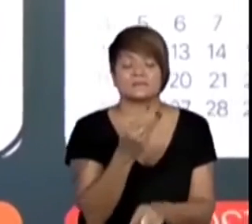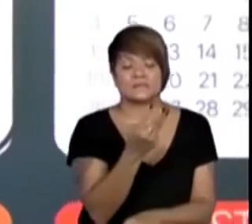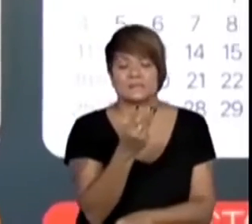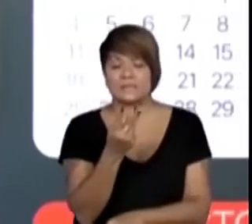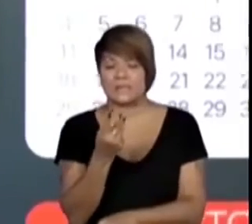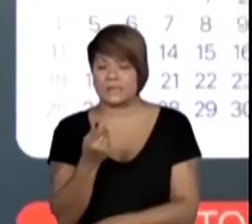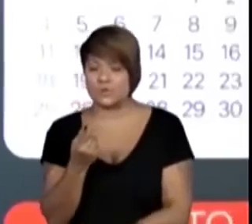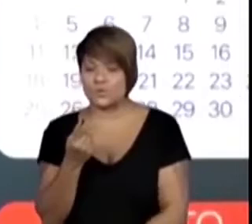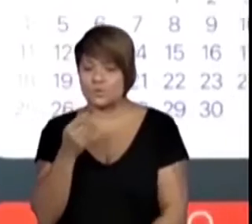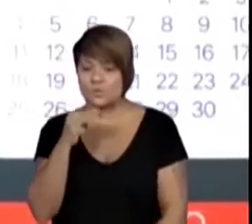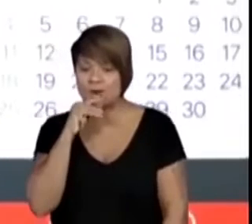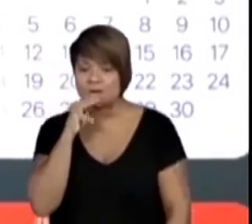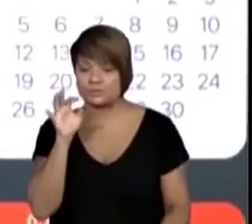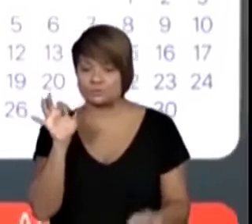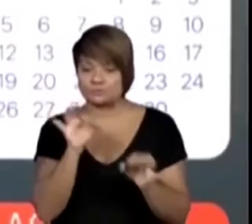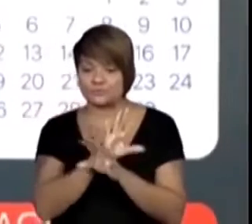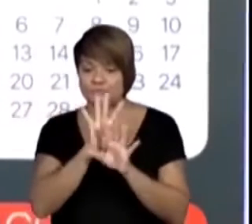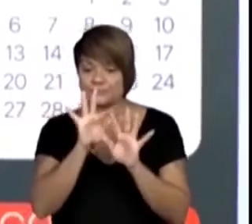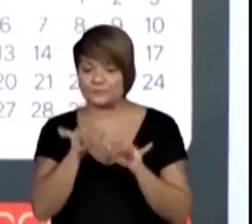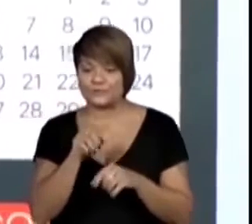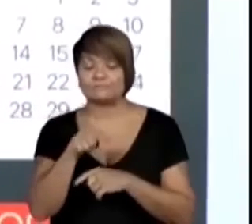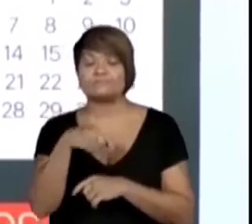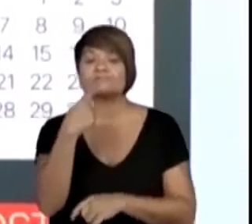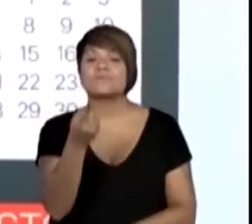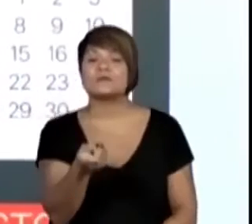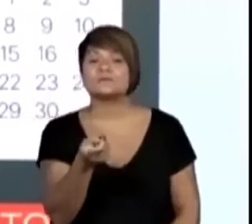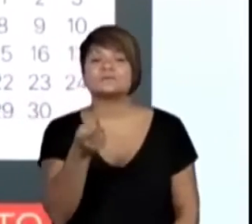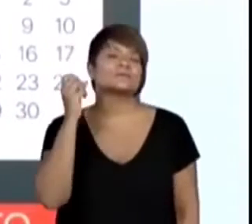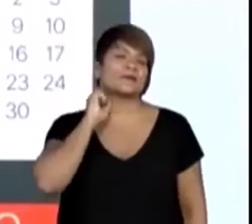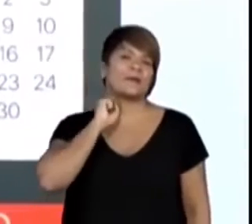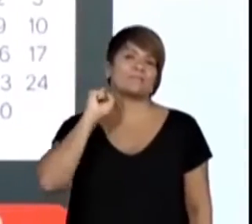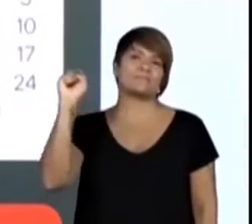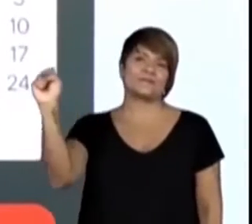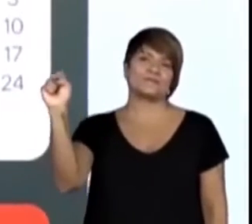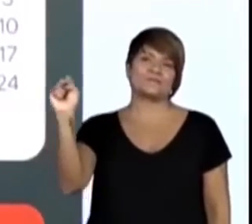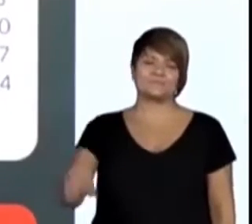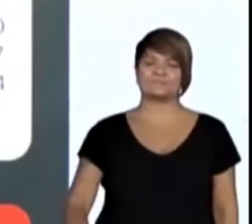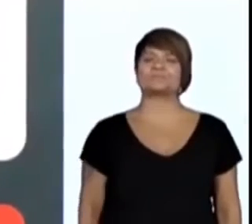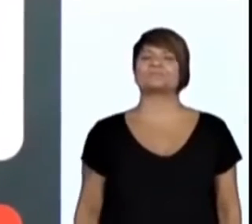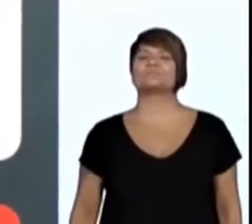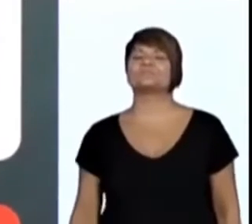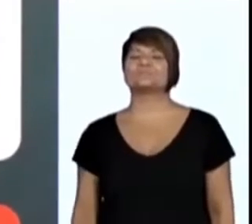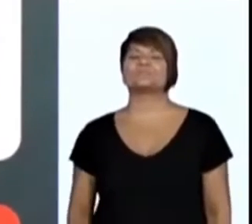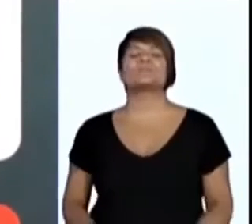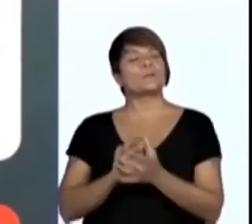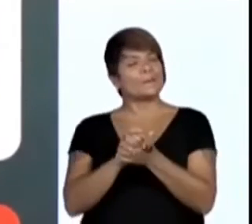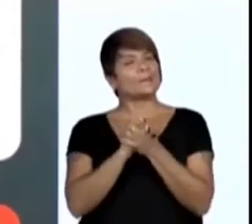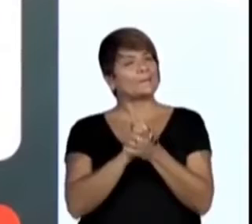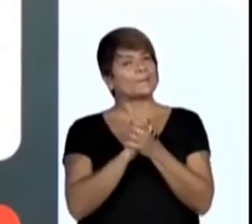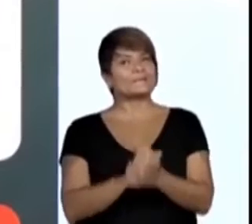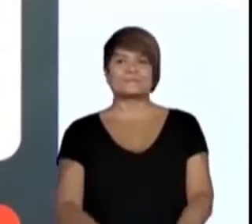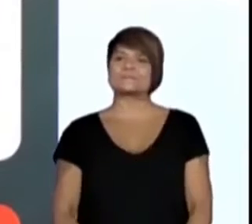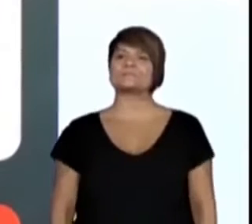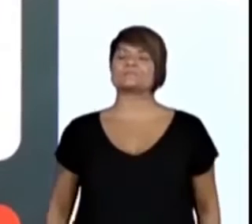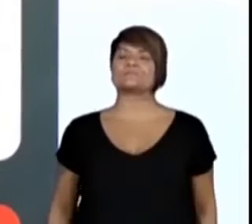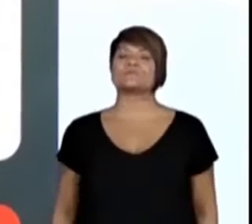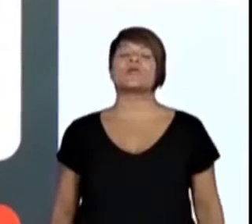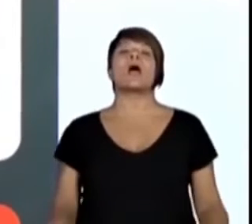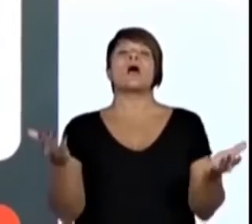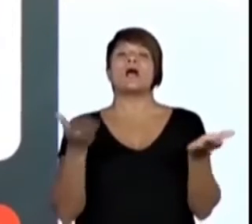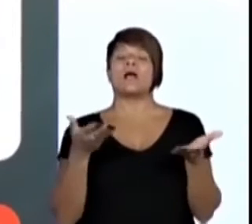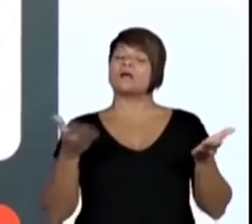de março, será abril. Isso aí, galera. Parabéns. Então, agora a gente vai